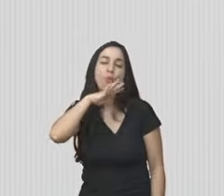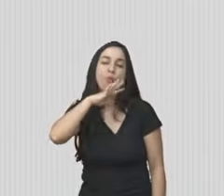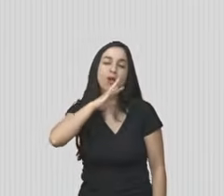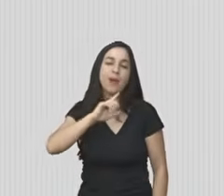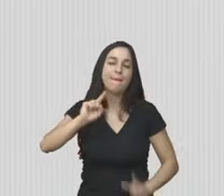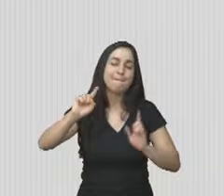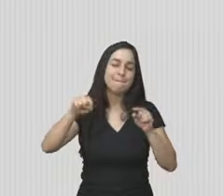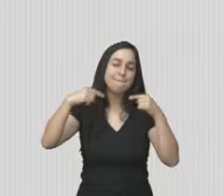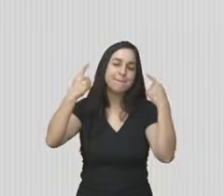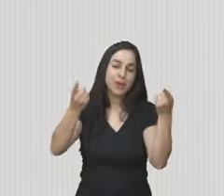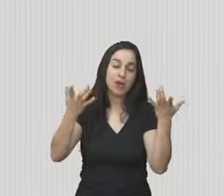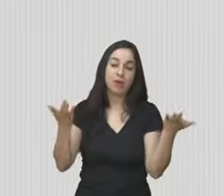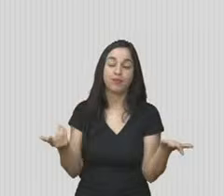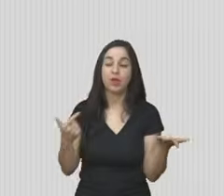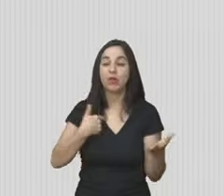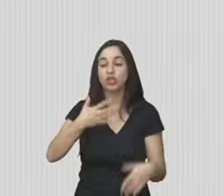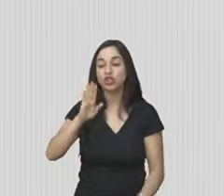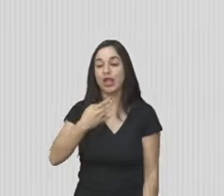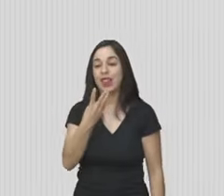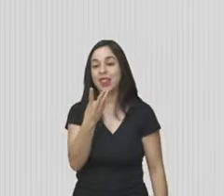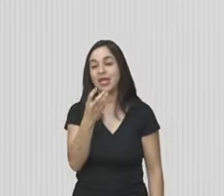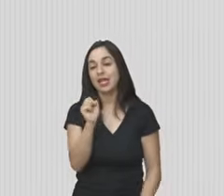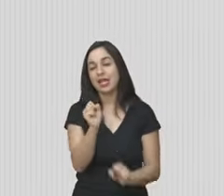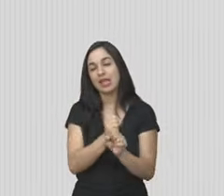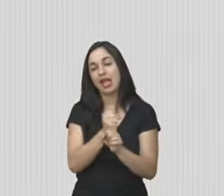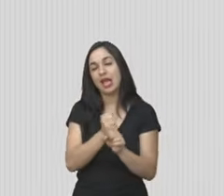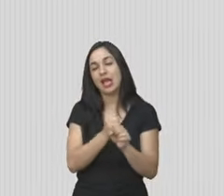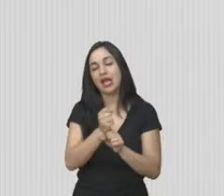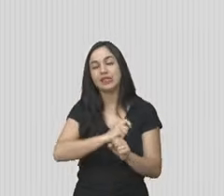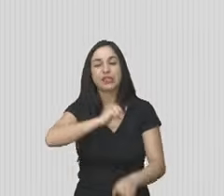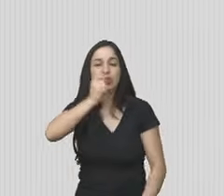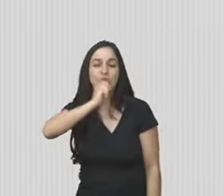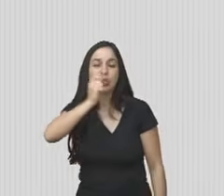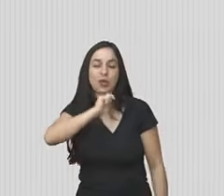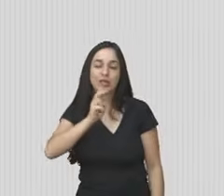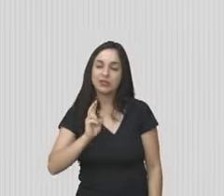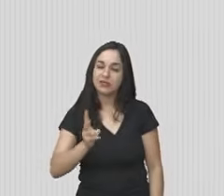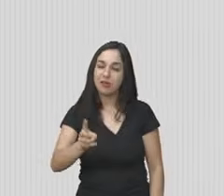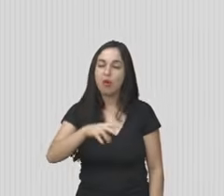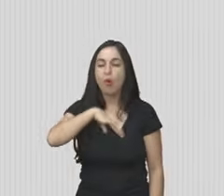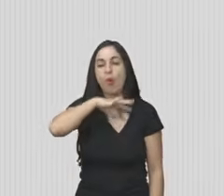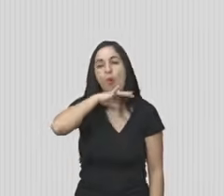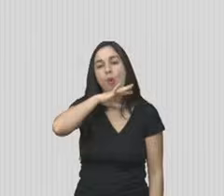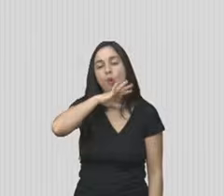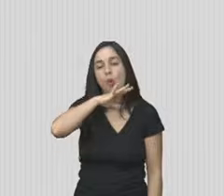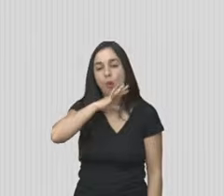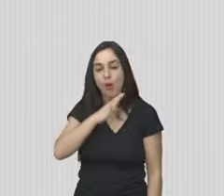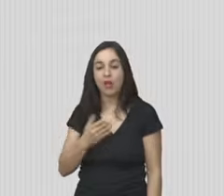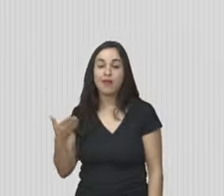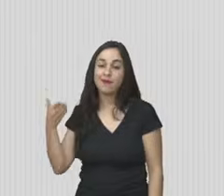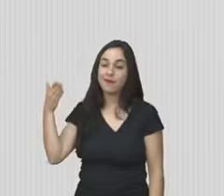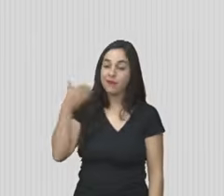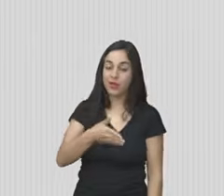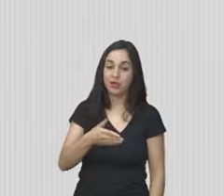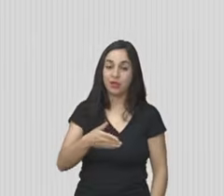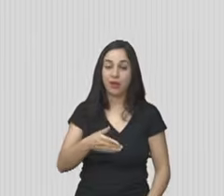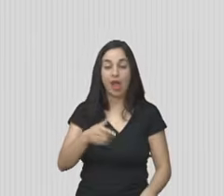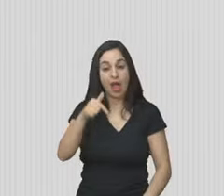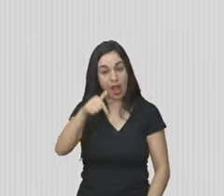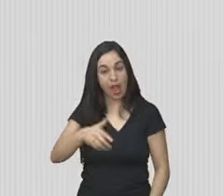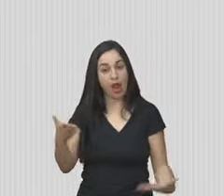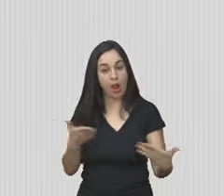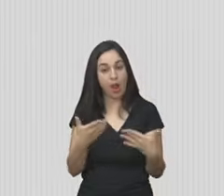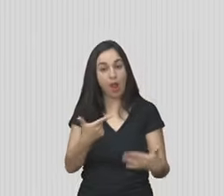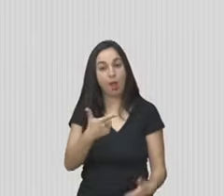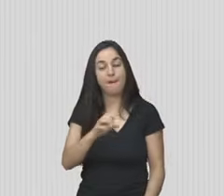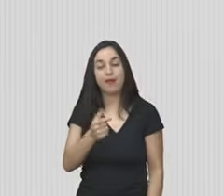cá, já são mais de 30 anos, né, que eu afundado nas drogas, sempre tendo recaída, e vindo para cá dessa vez agora em